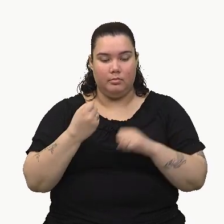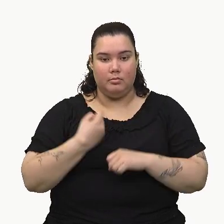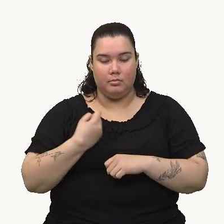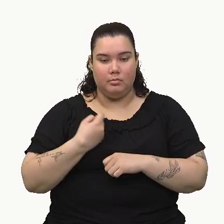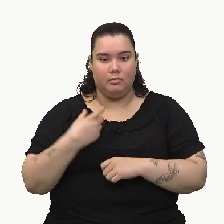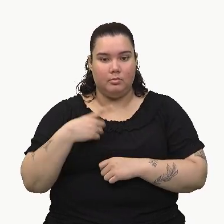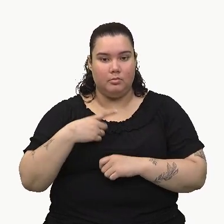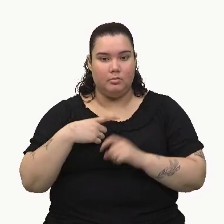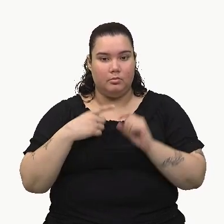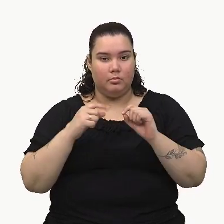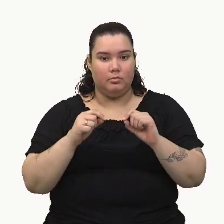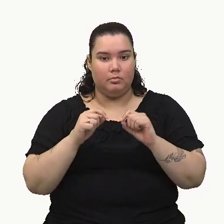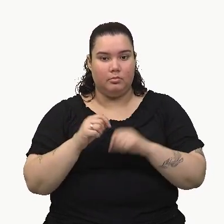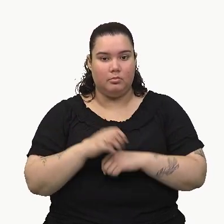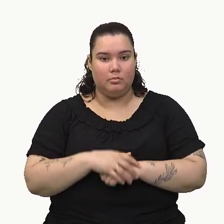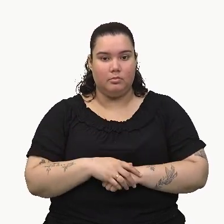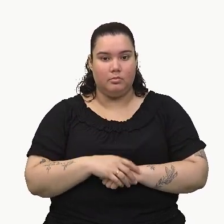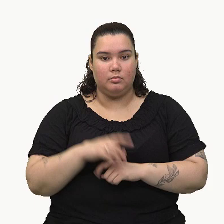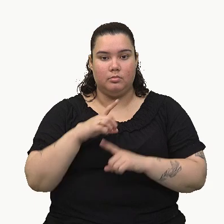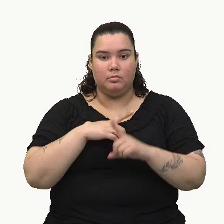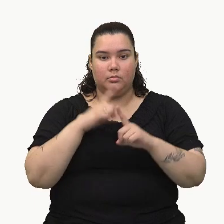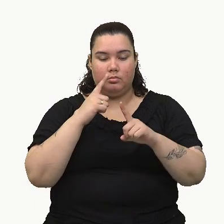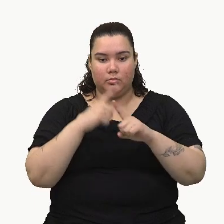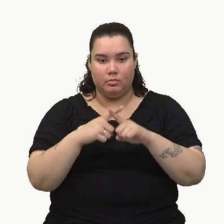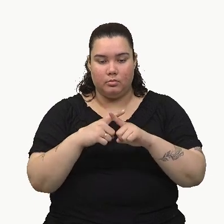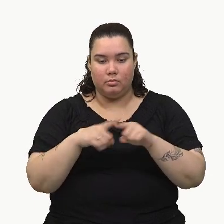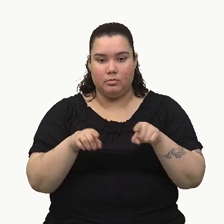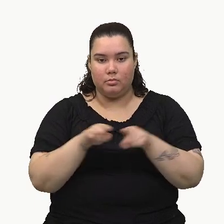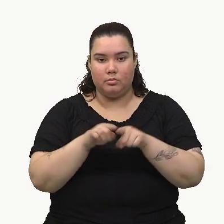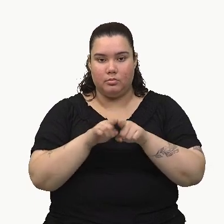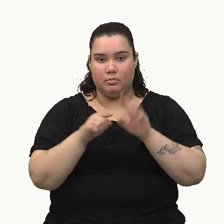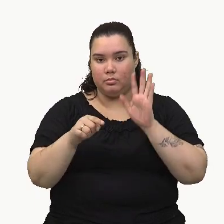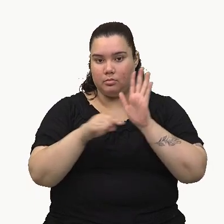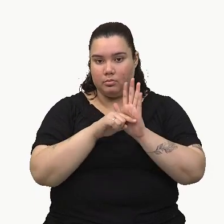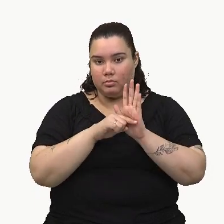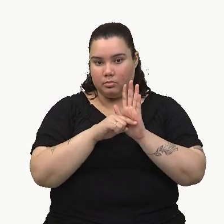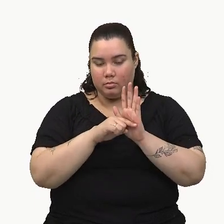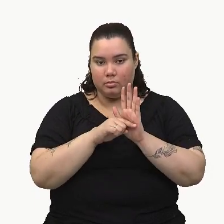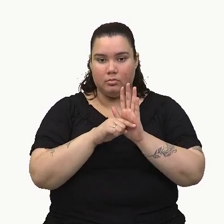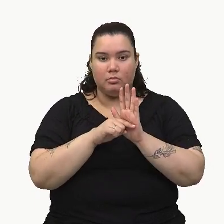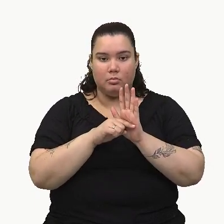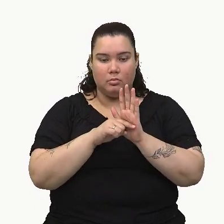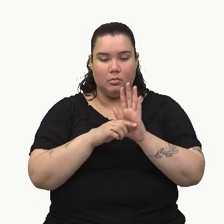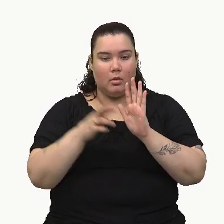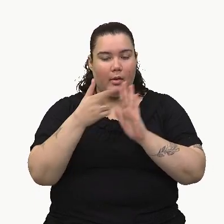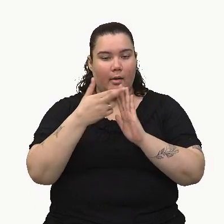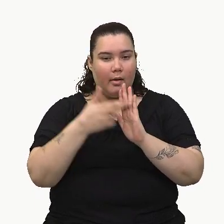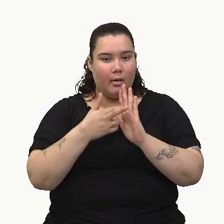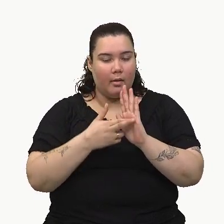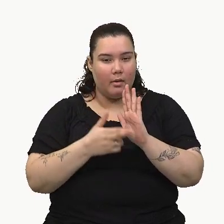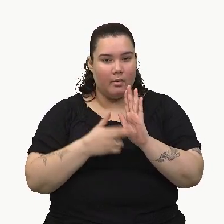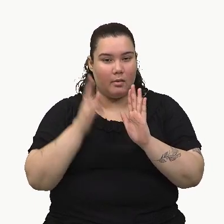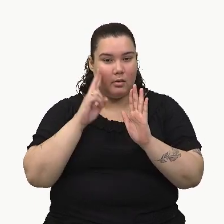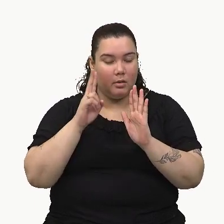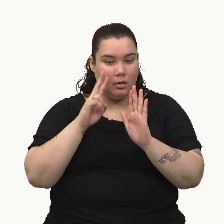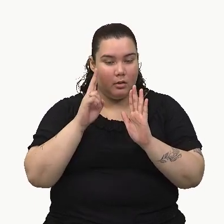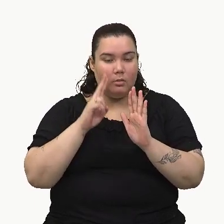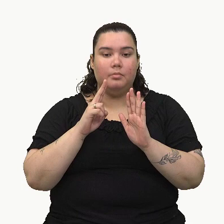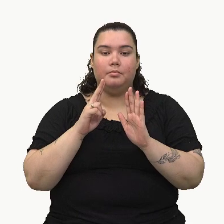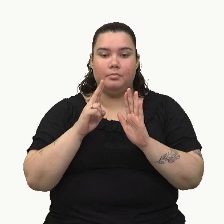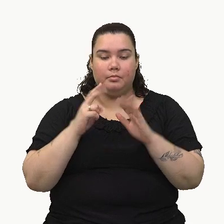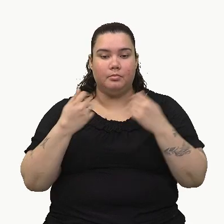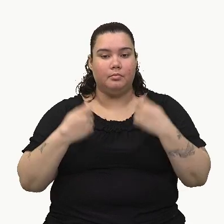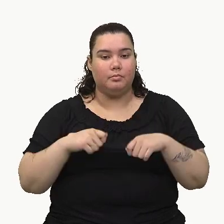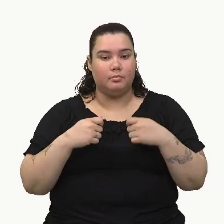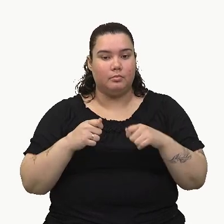temos aí uma multiplicação e uma subtração. Pela regra das operações, a gente